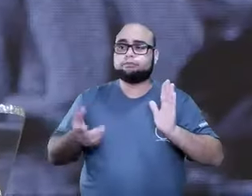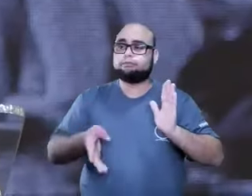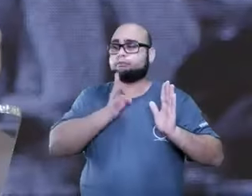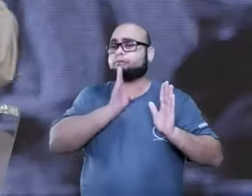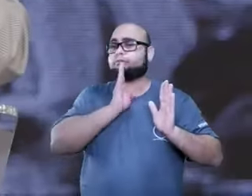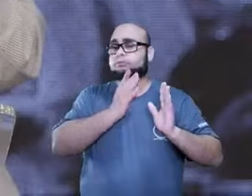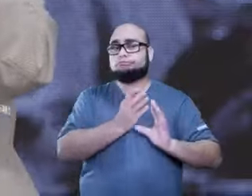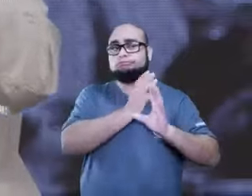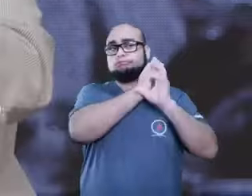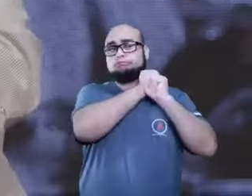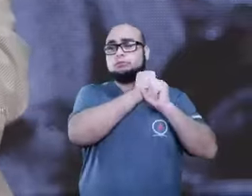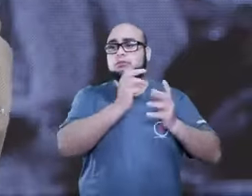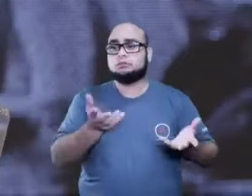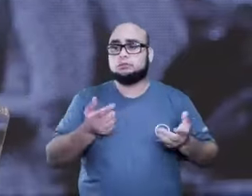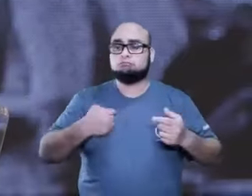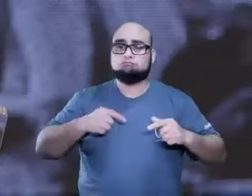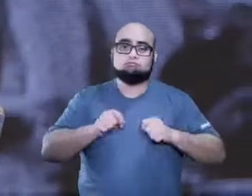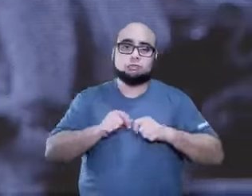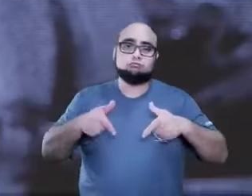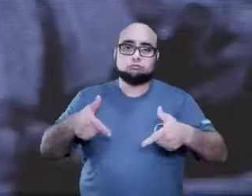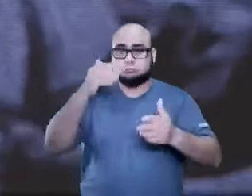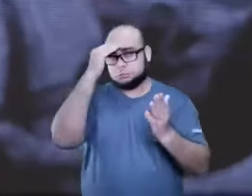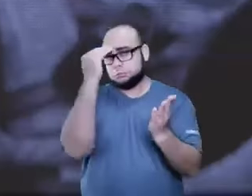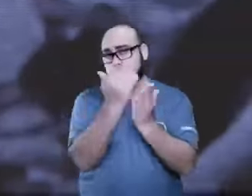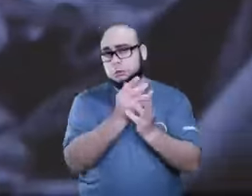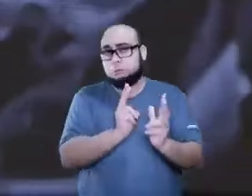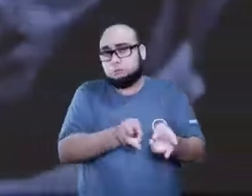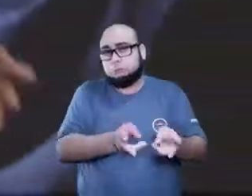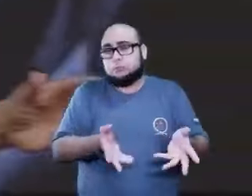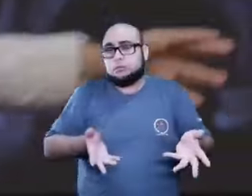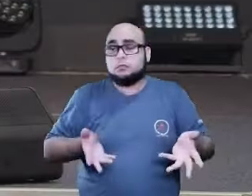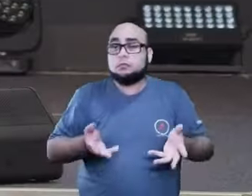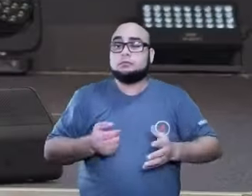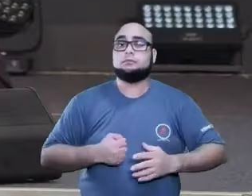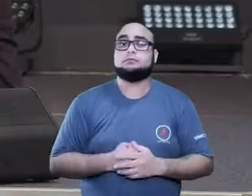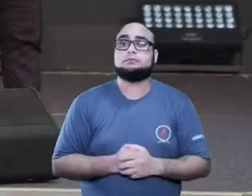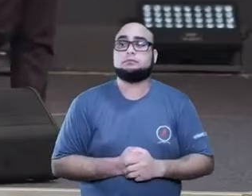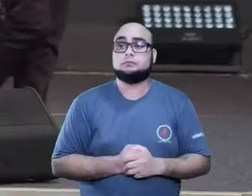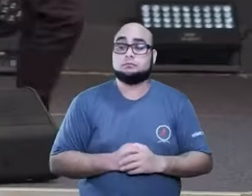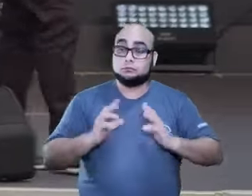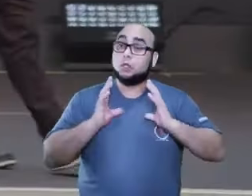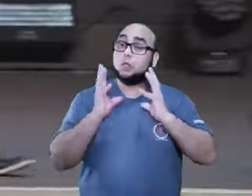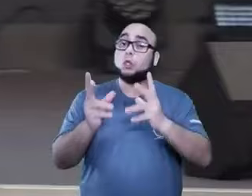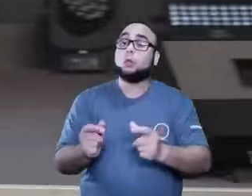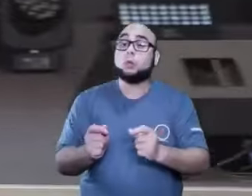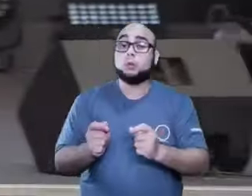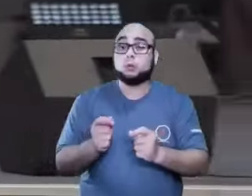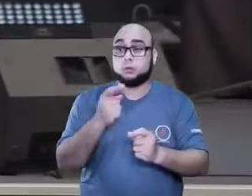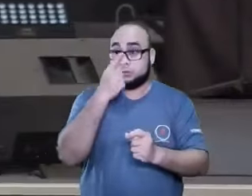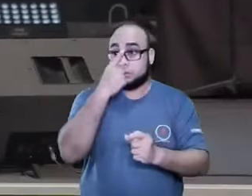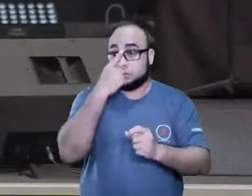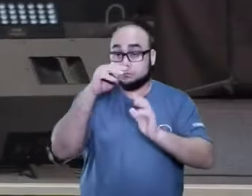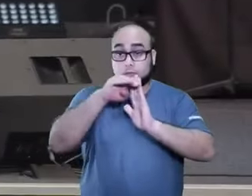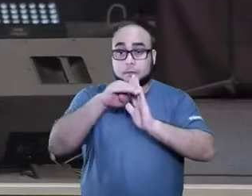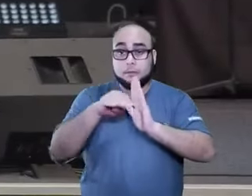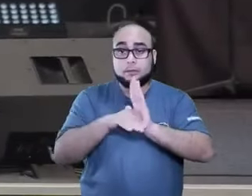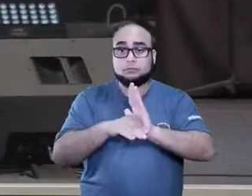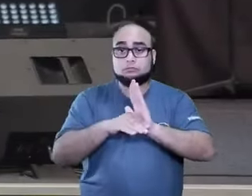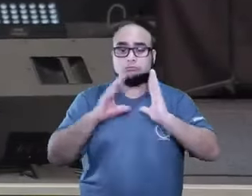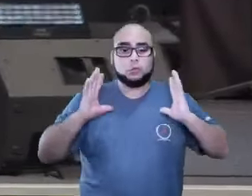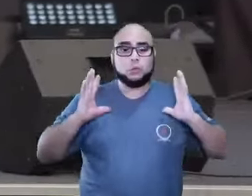mocidade. Tenho feito, tenho cumprido. E de tudo que o Senhor falou,